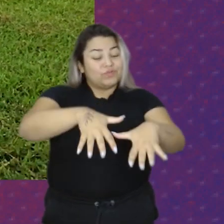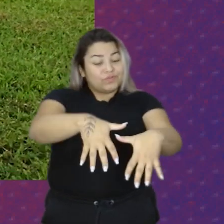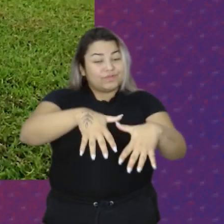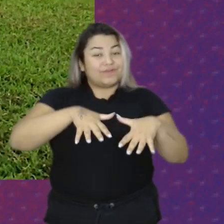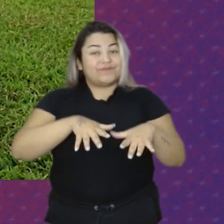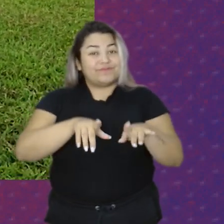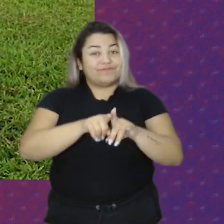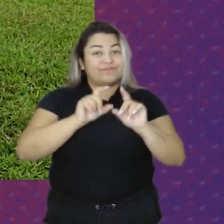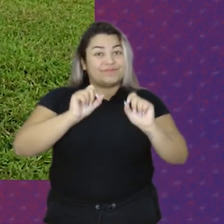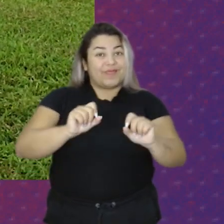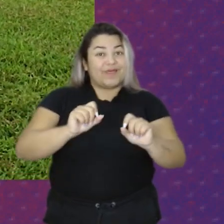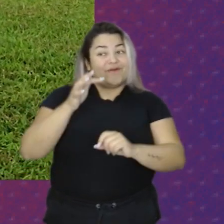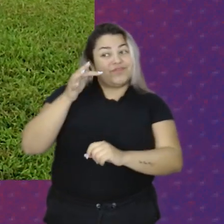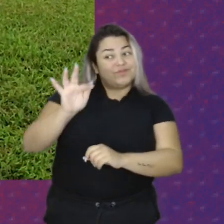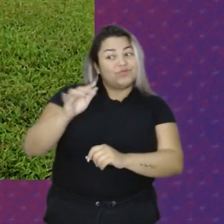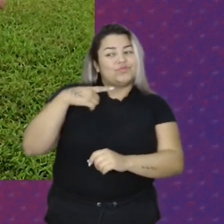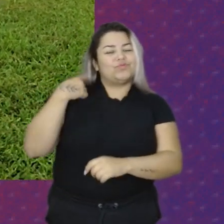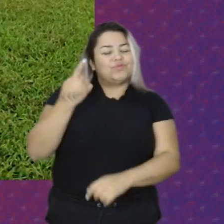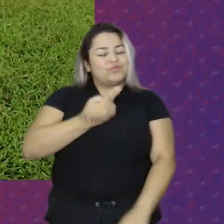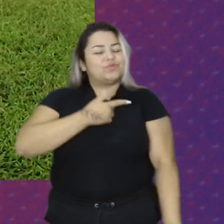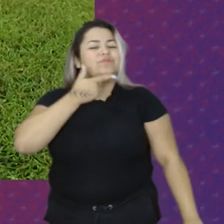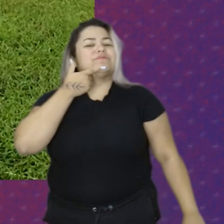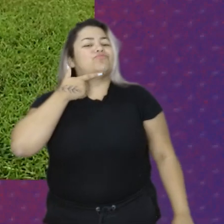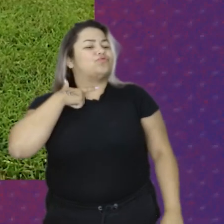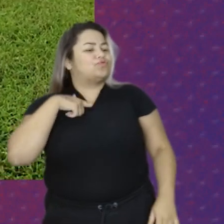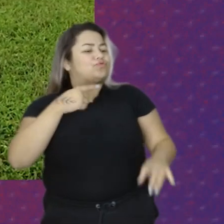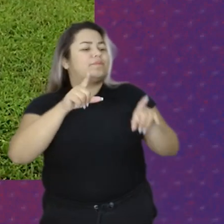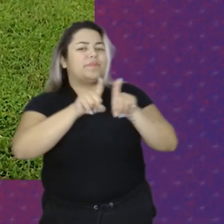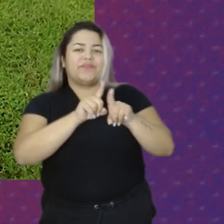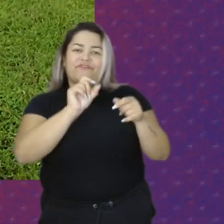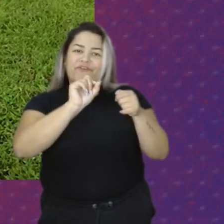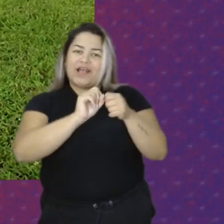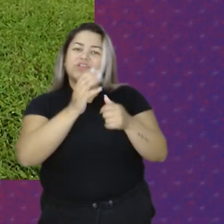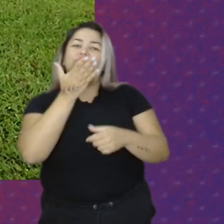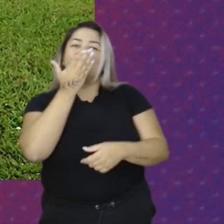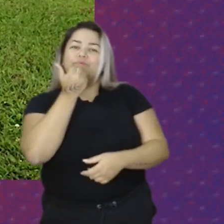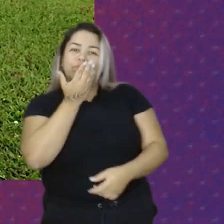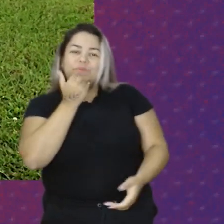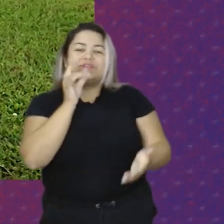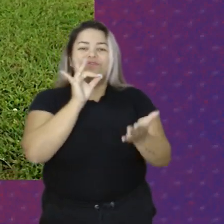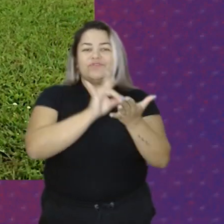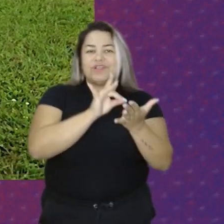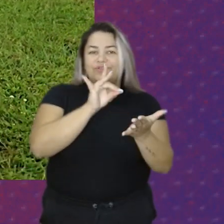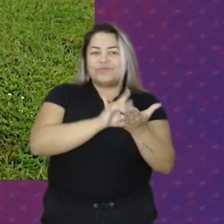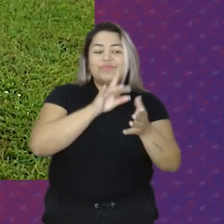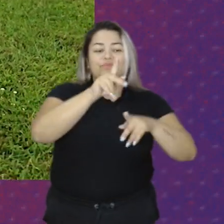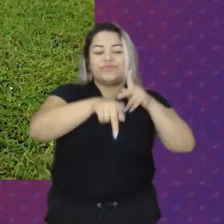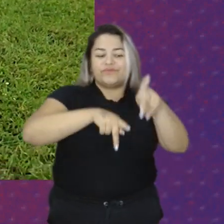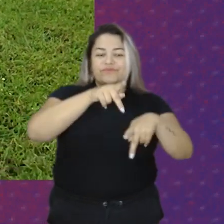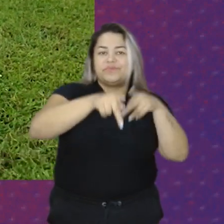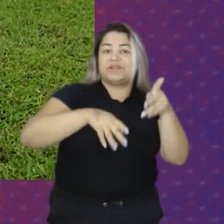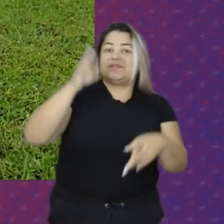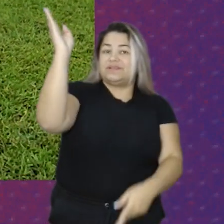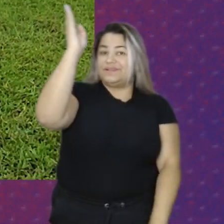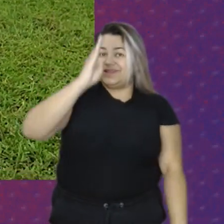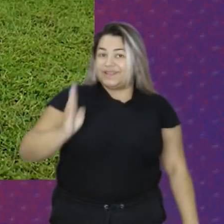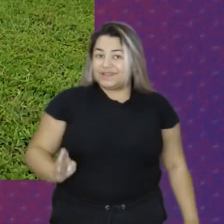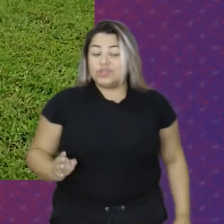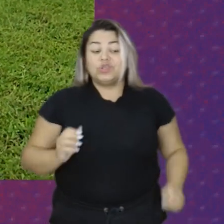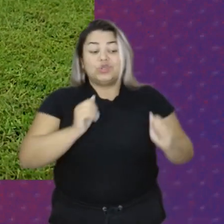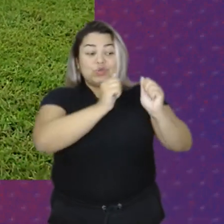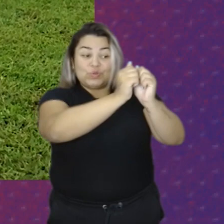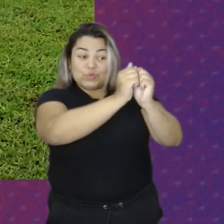capital federal os nossos quereres de quem produz comida de verdade para o povo brasileiro. E